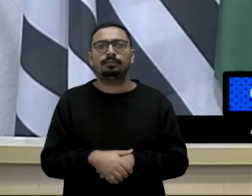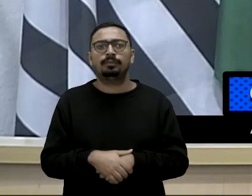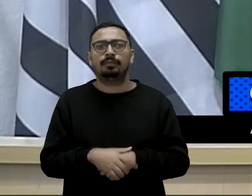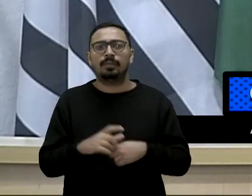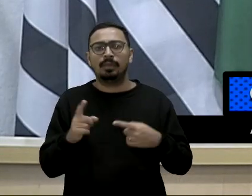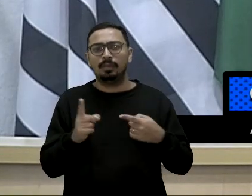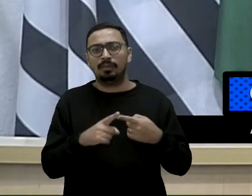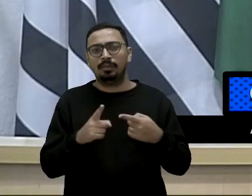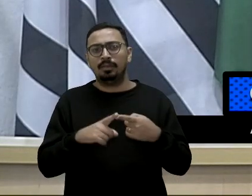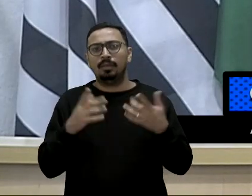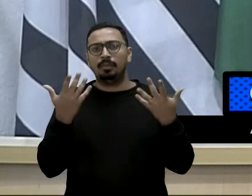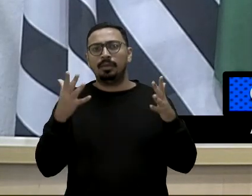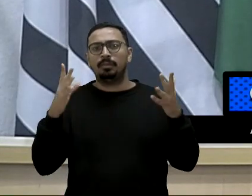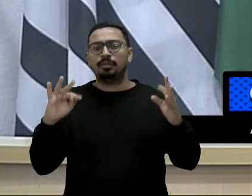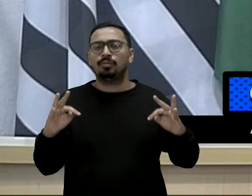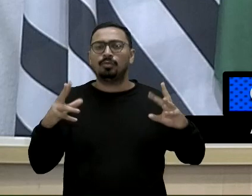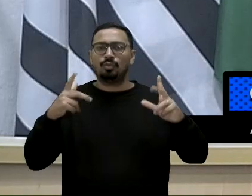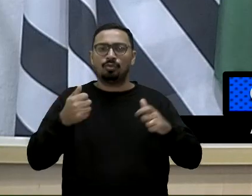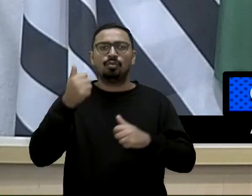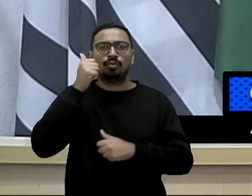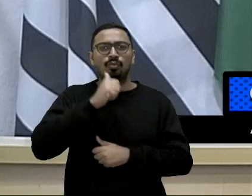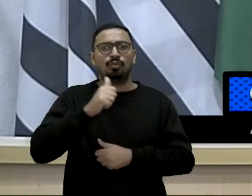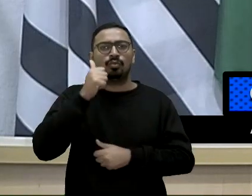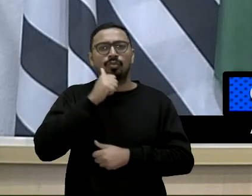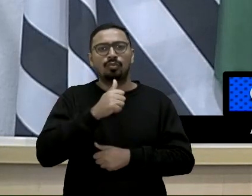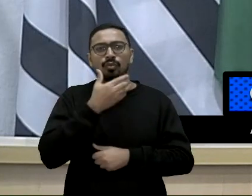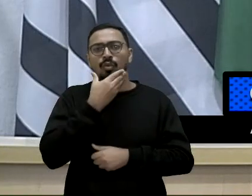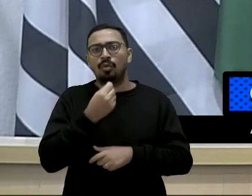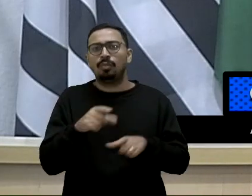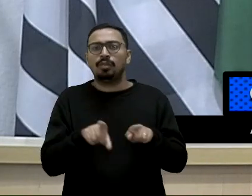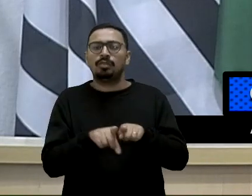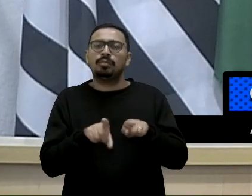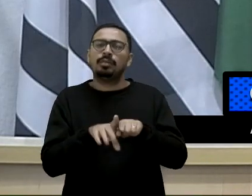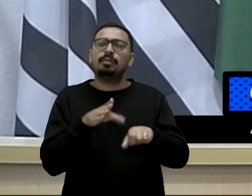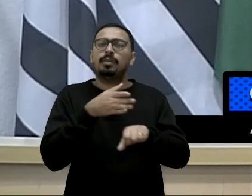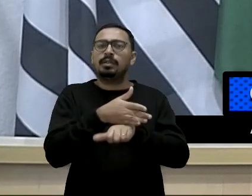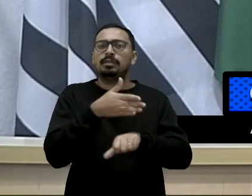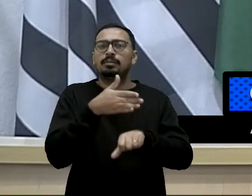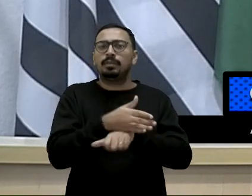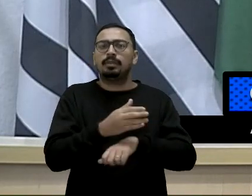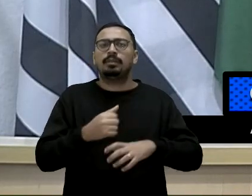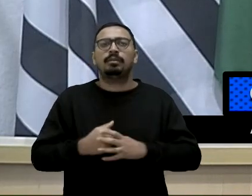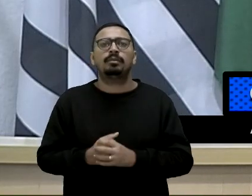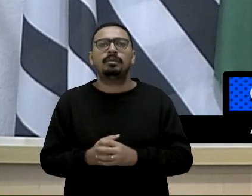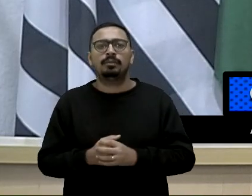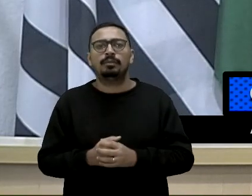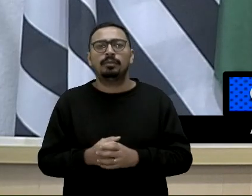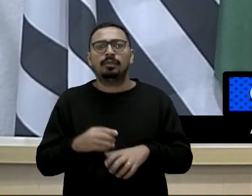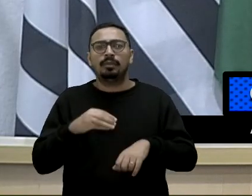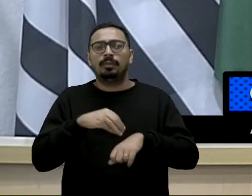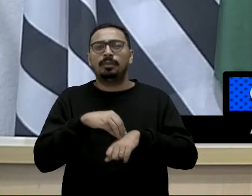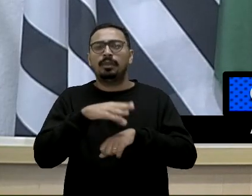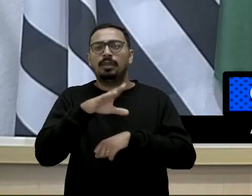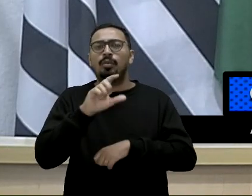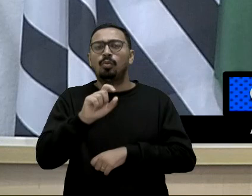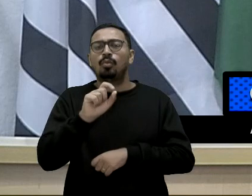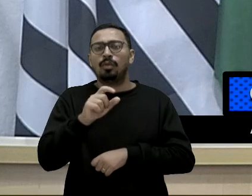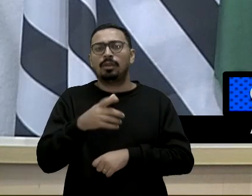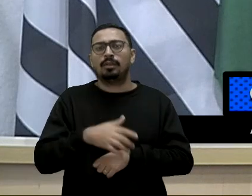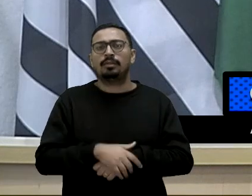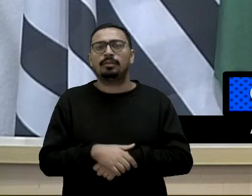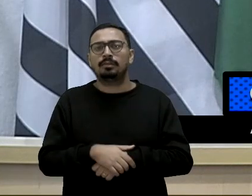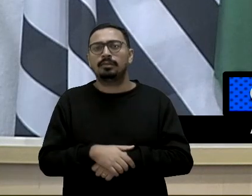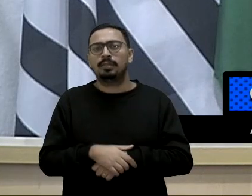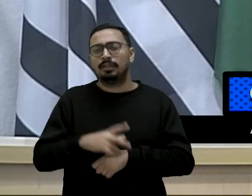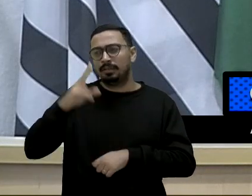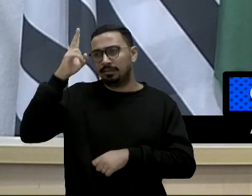mundo aqui, parabéns para todas as mulheres, os homens que participaram aí. Qual que seria a sugestão? Levantar o histórico